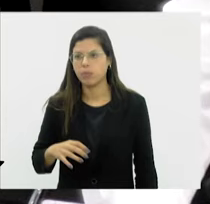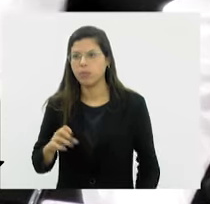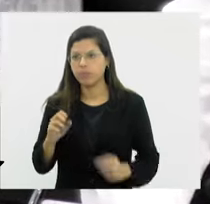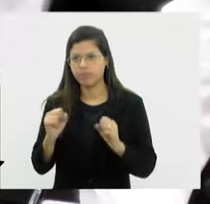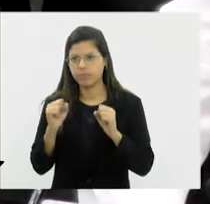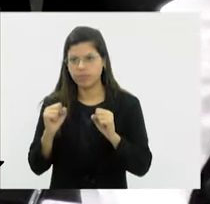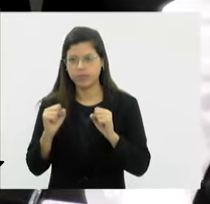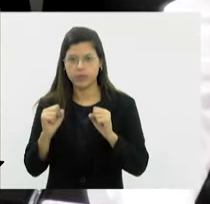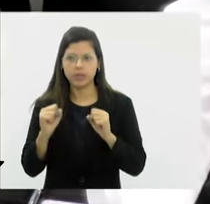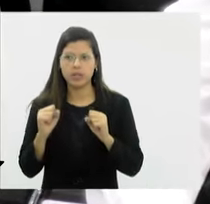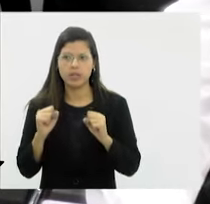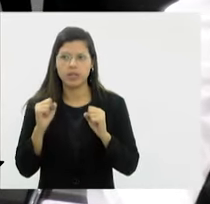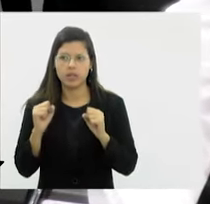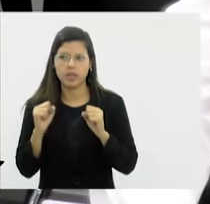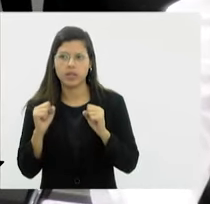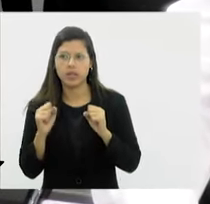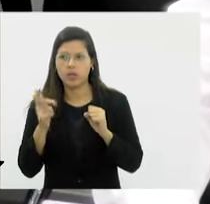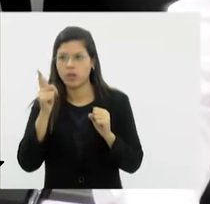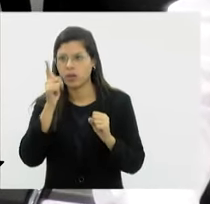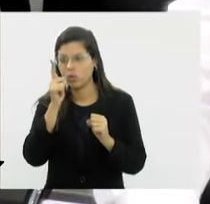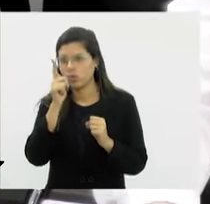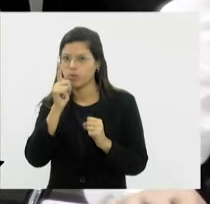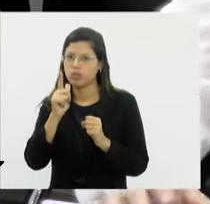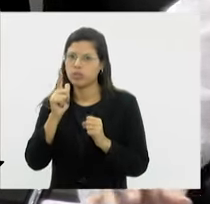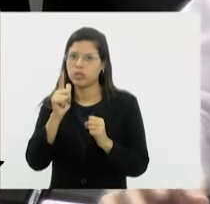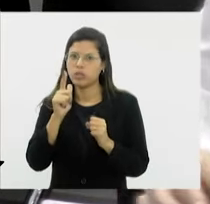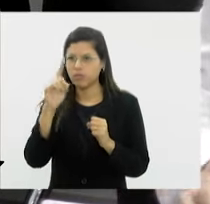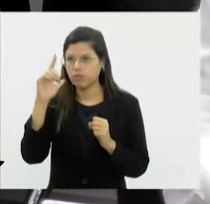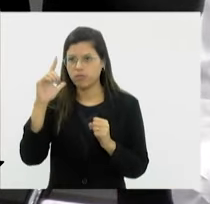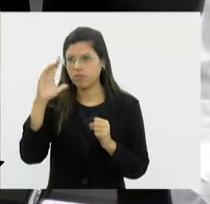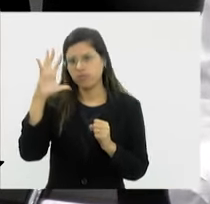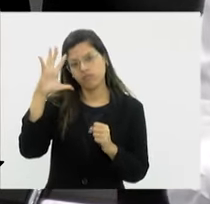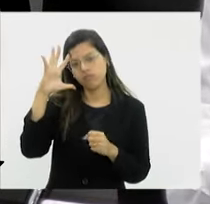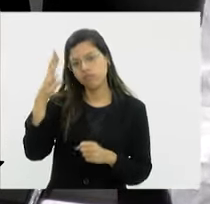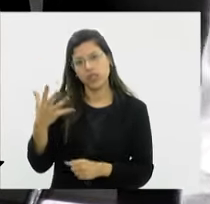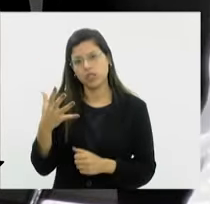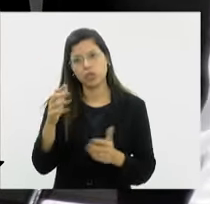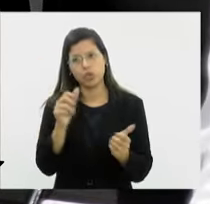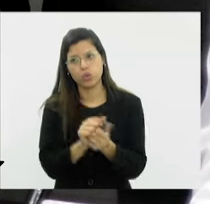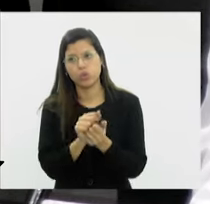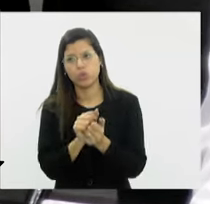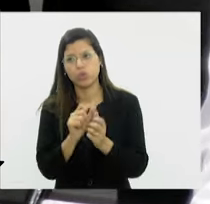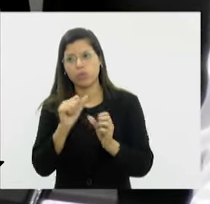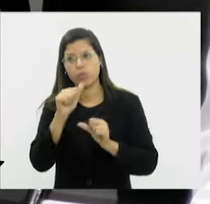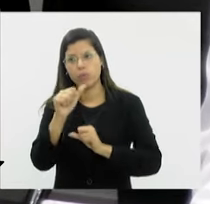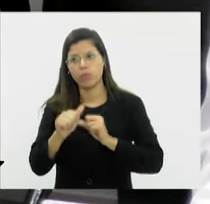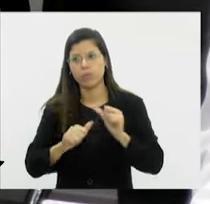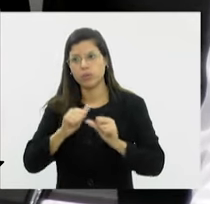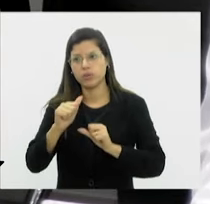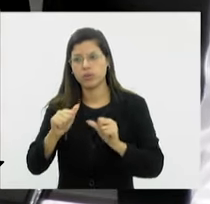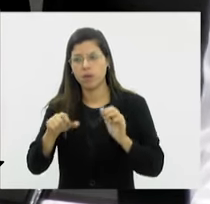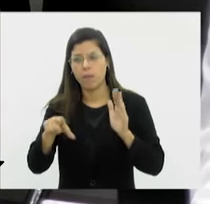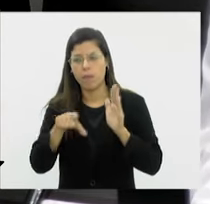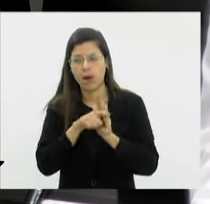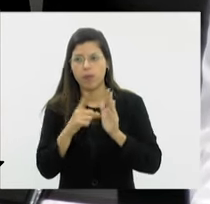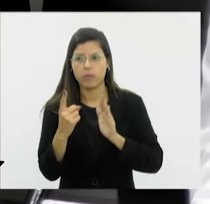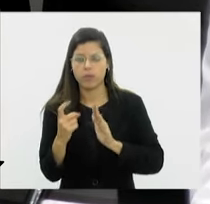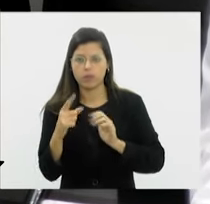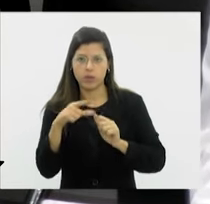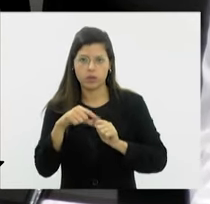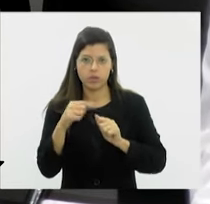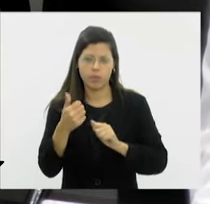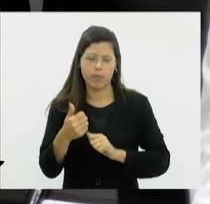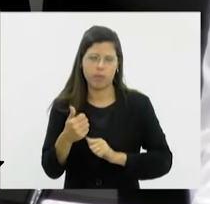poderia chegar a um denominador comum. De repente, alterar o artigo, o parágrafo único do artigo